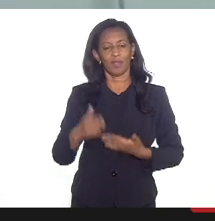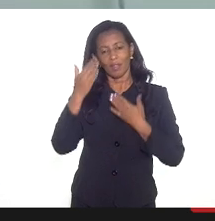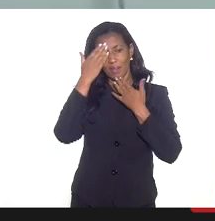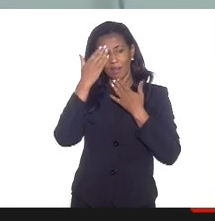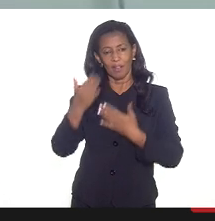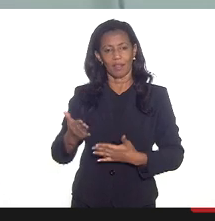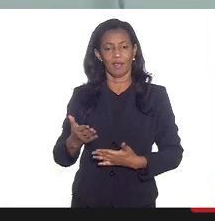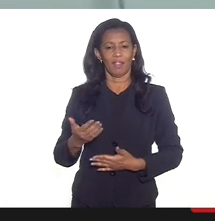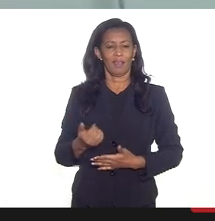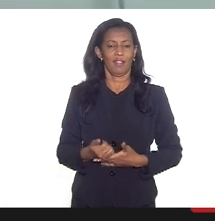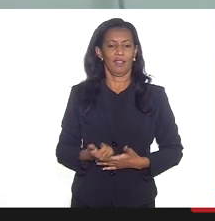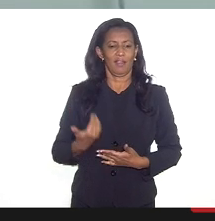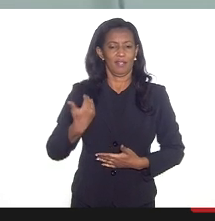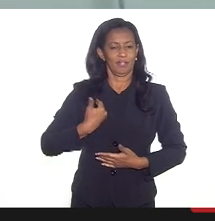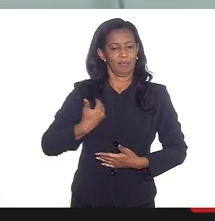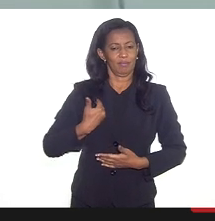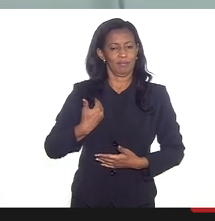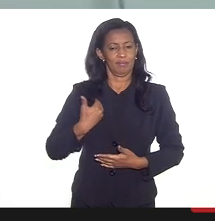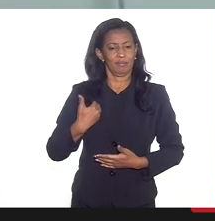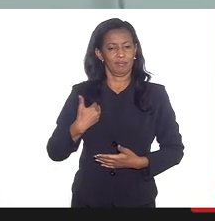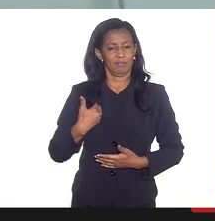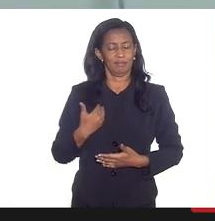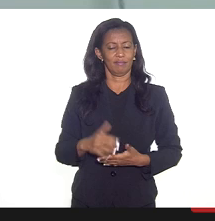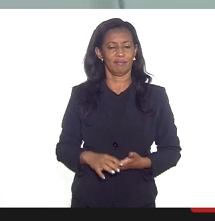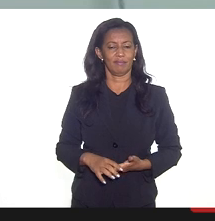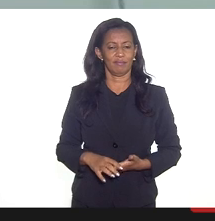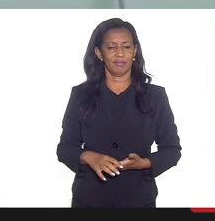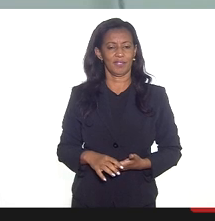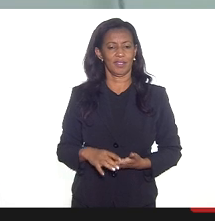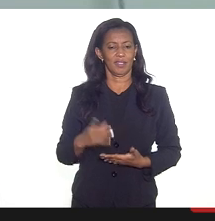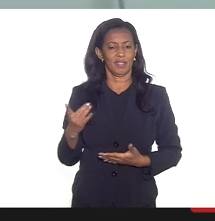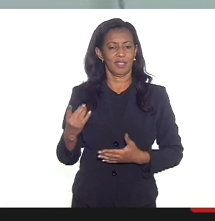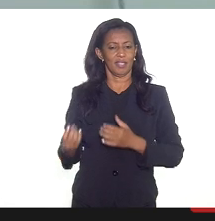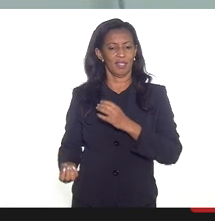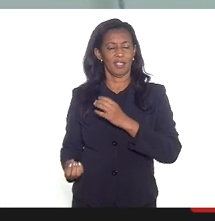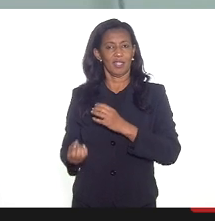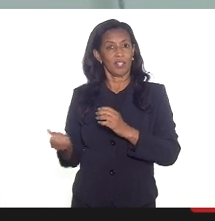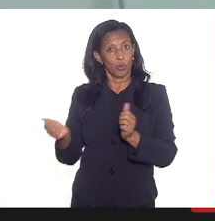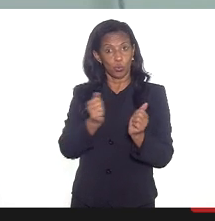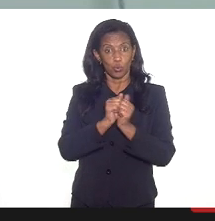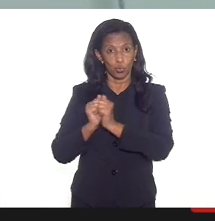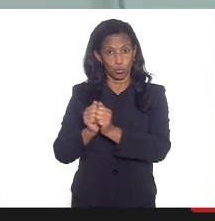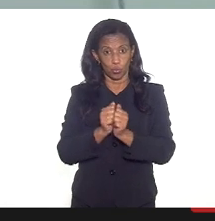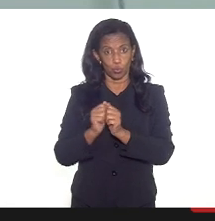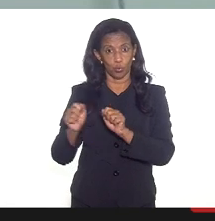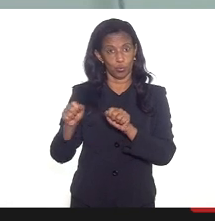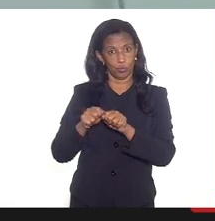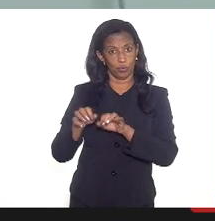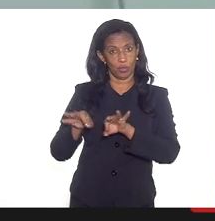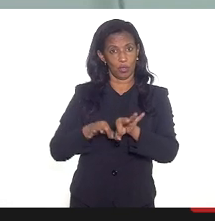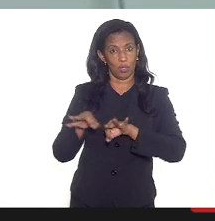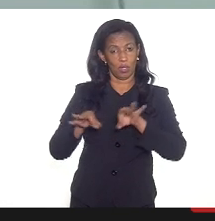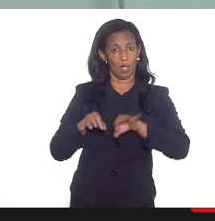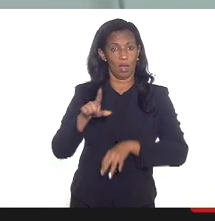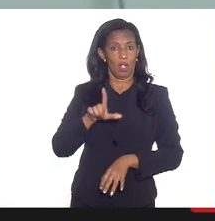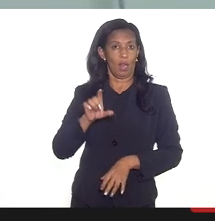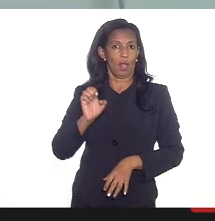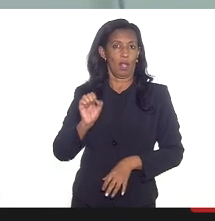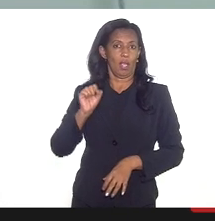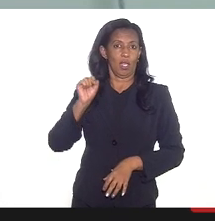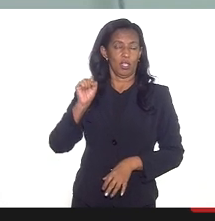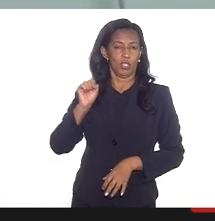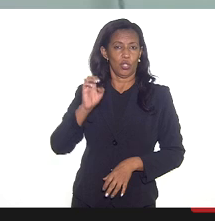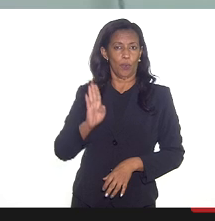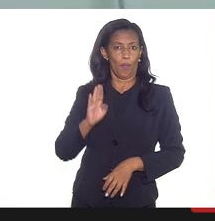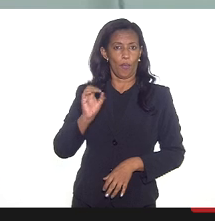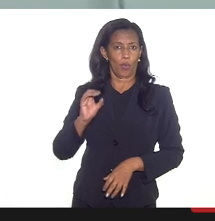agradecer as minhas companheiras que são idealizadoras junto comigo do projeto do lesbocídio, que não